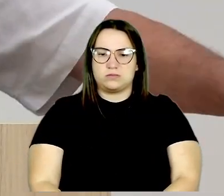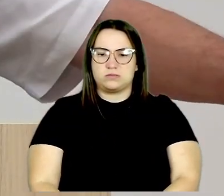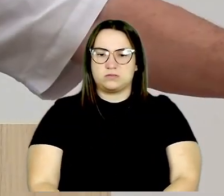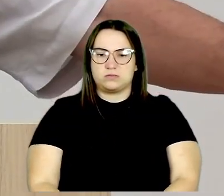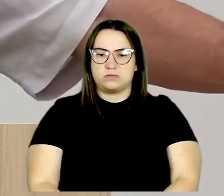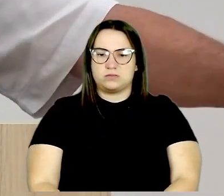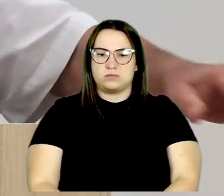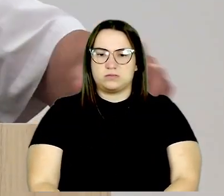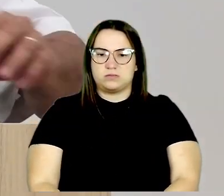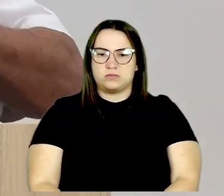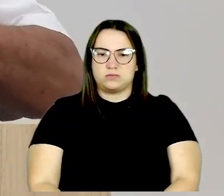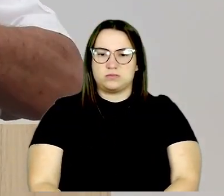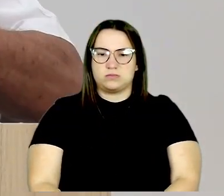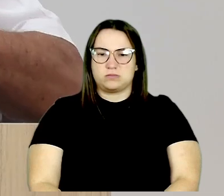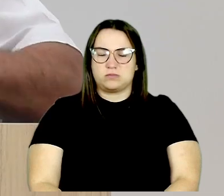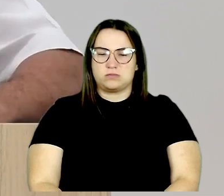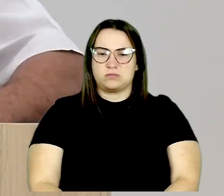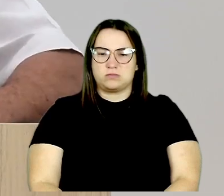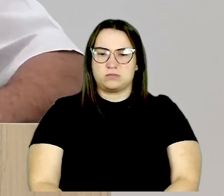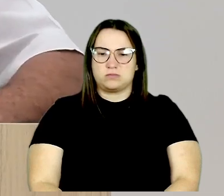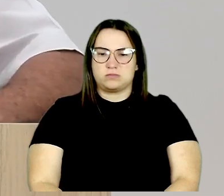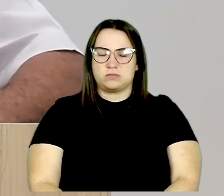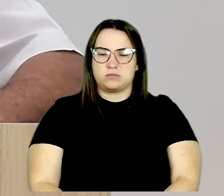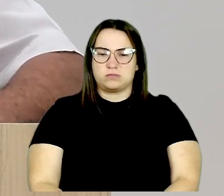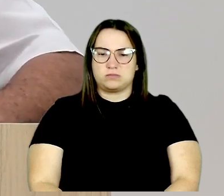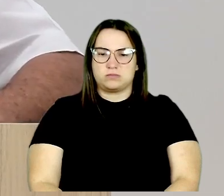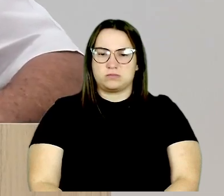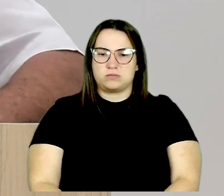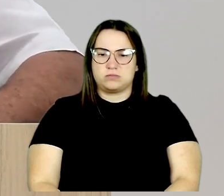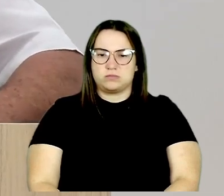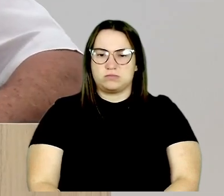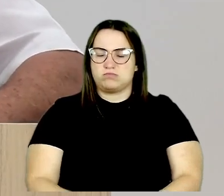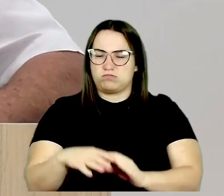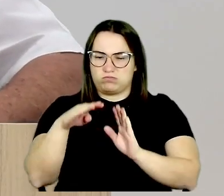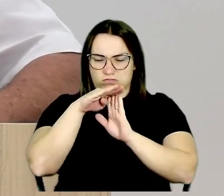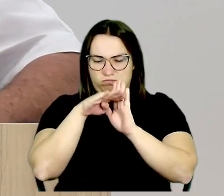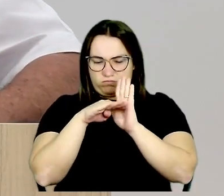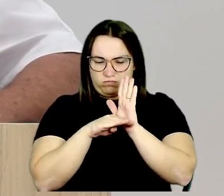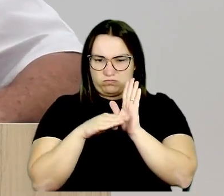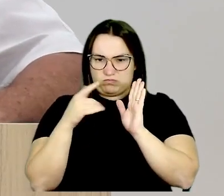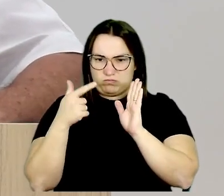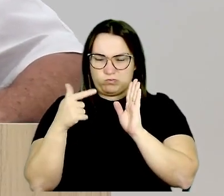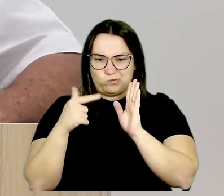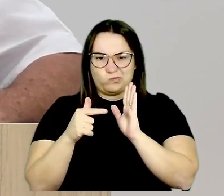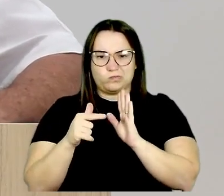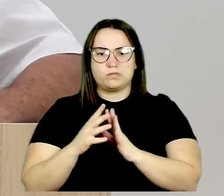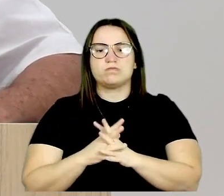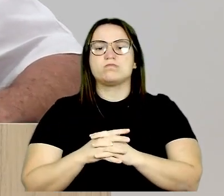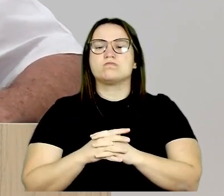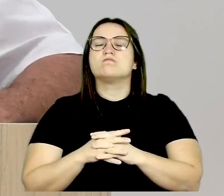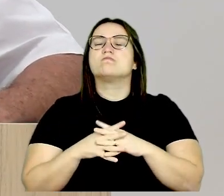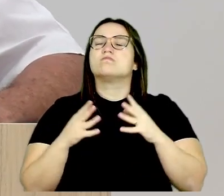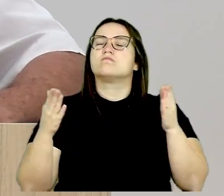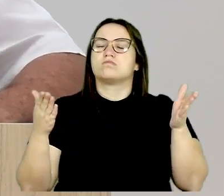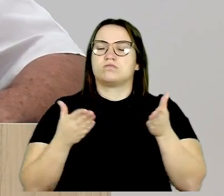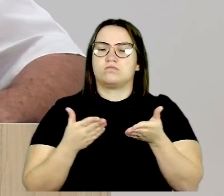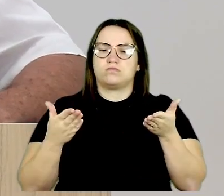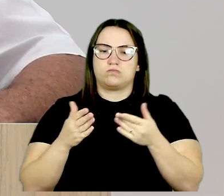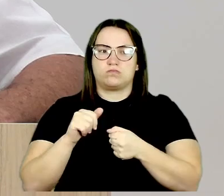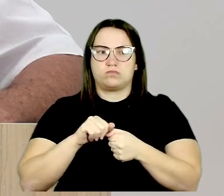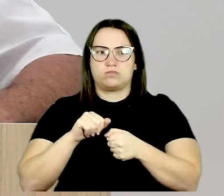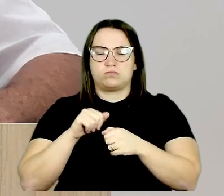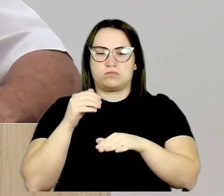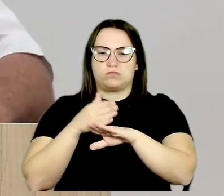O meu? Só desligar. Eu não tinha nem a pauta, mas eu quero aqui... Hoje eu fui fazer uma... participar